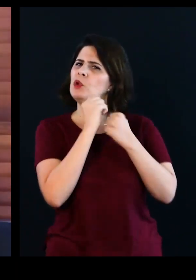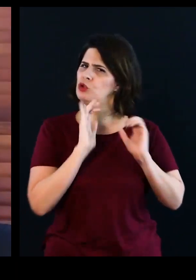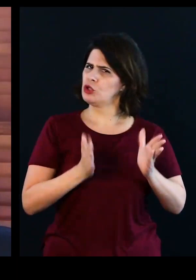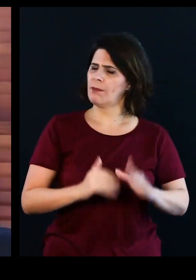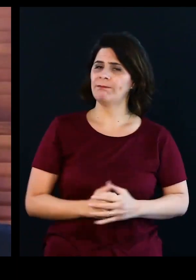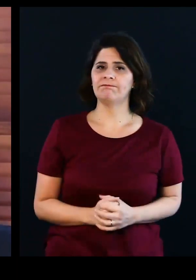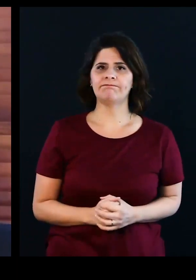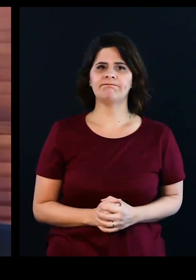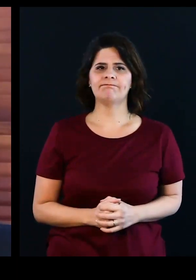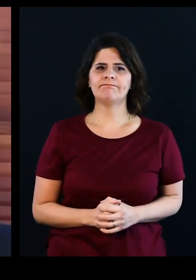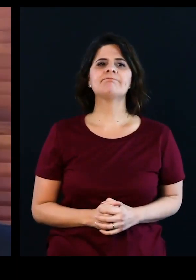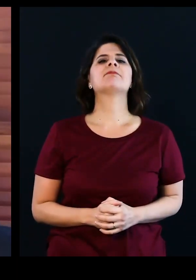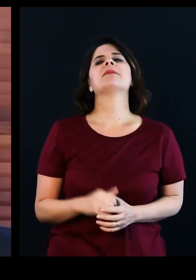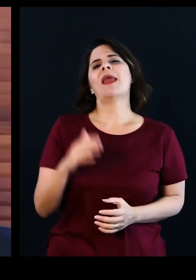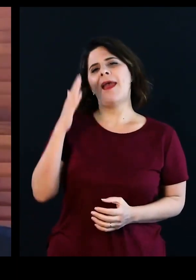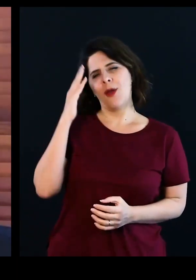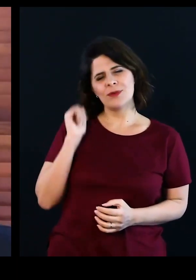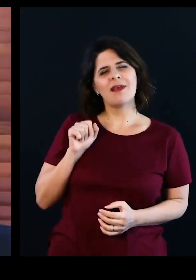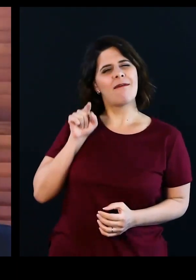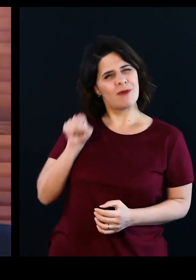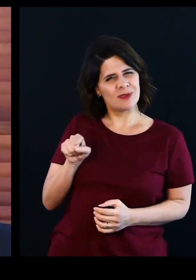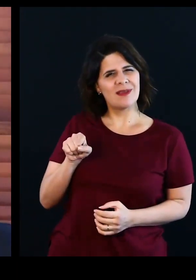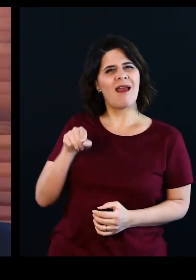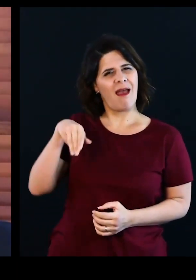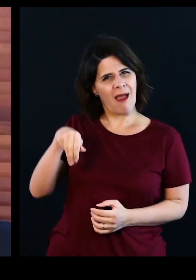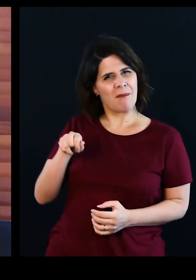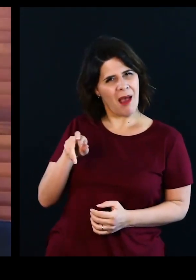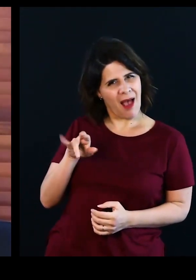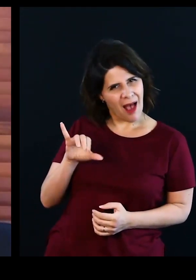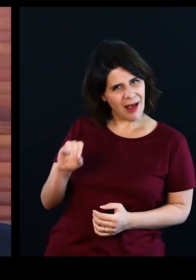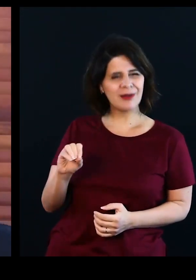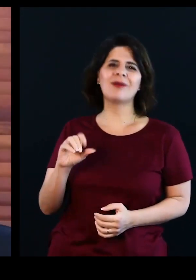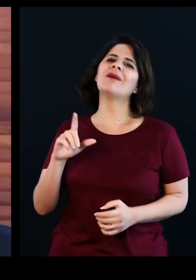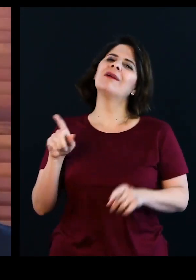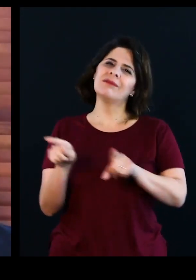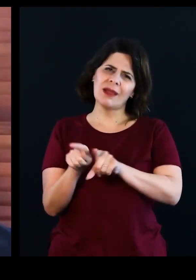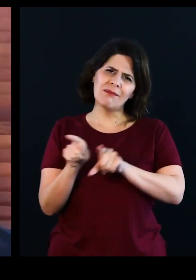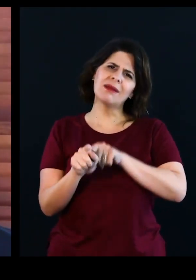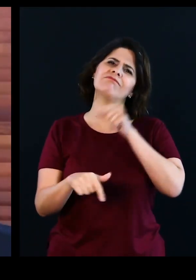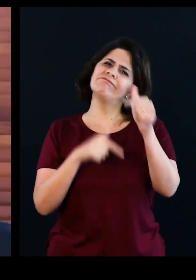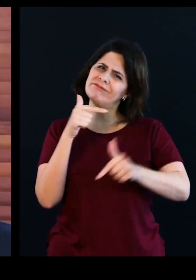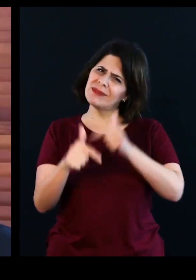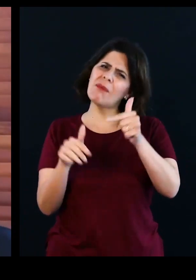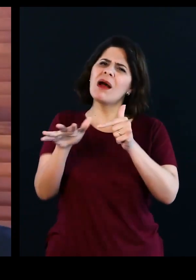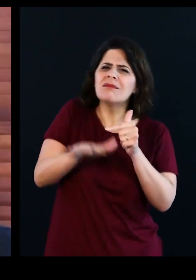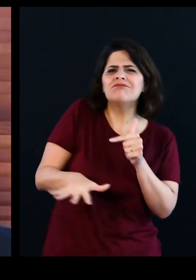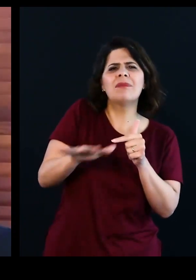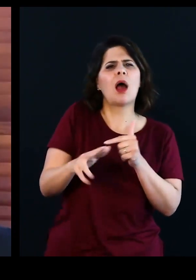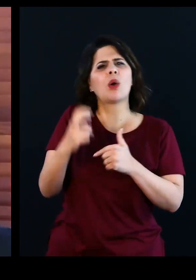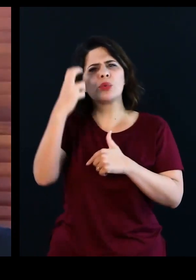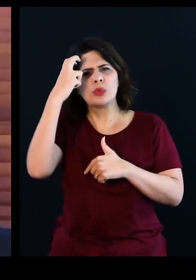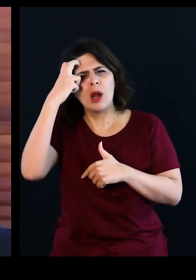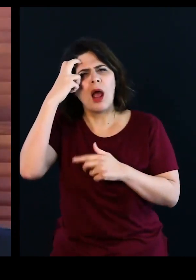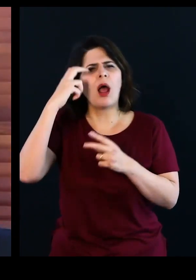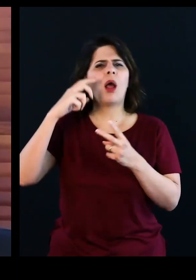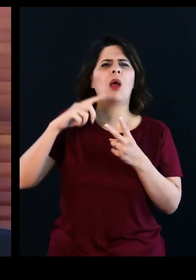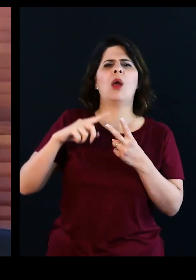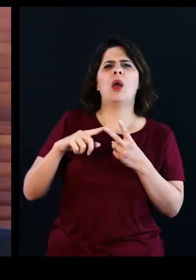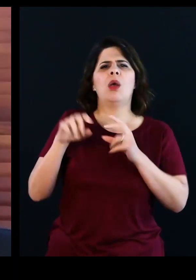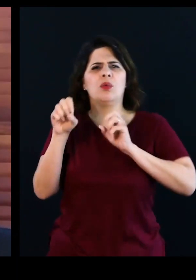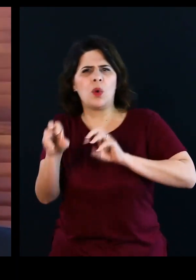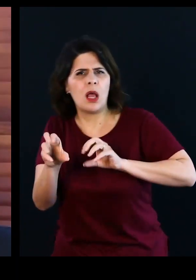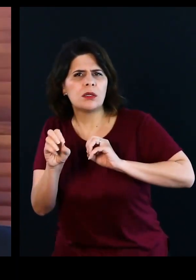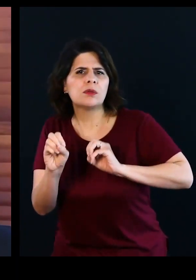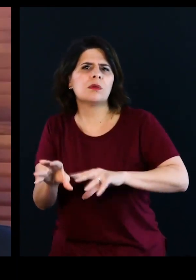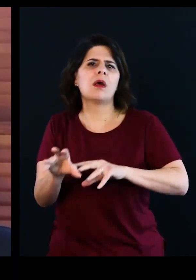eu sei que você também está conduzindo uma bela atuação, não só na área cultural, na área